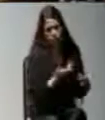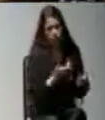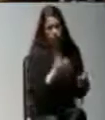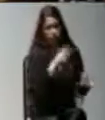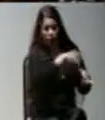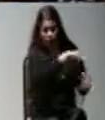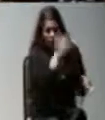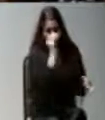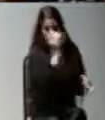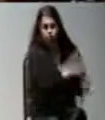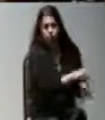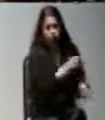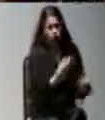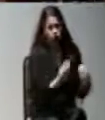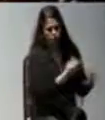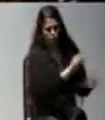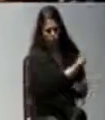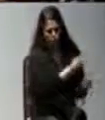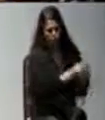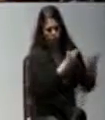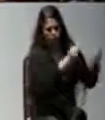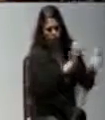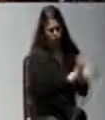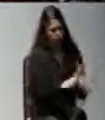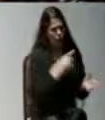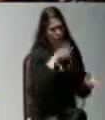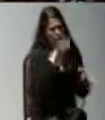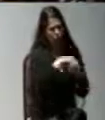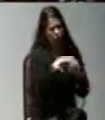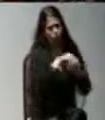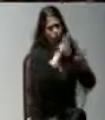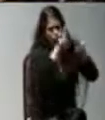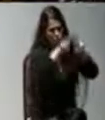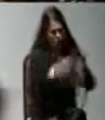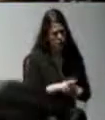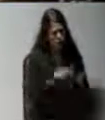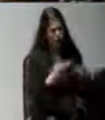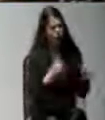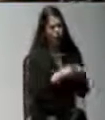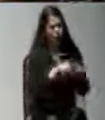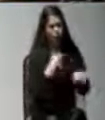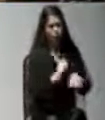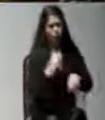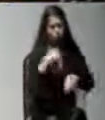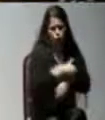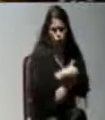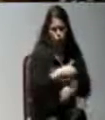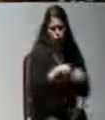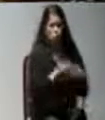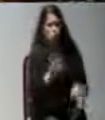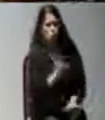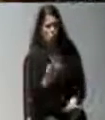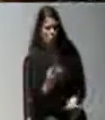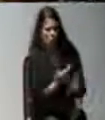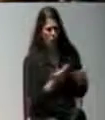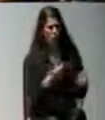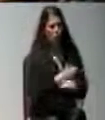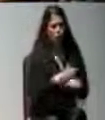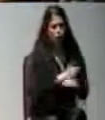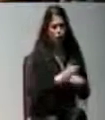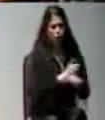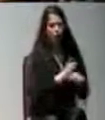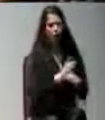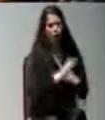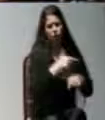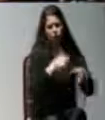nomeados qualificados. Estão dentro do hospital, em condições de rua, são usuários de droga, profissionais do